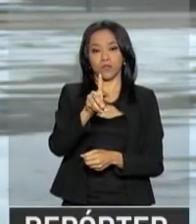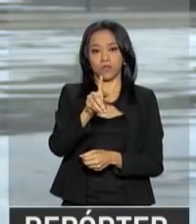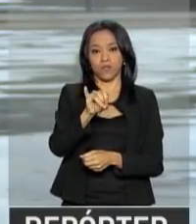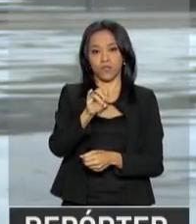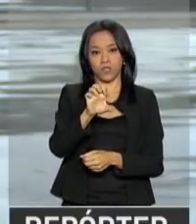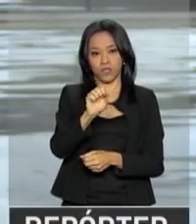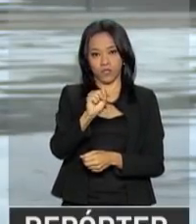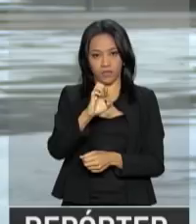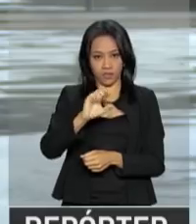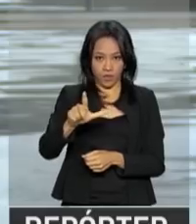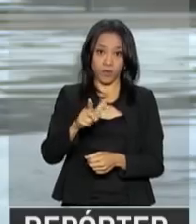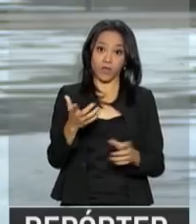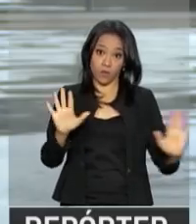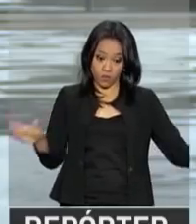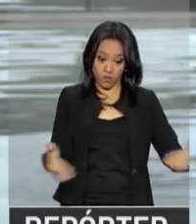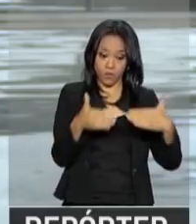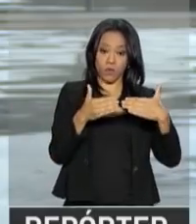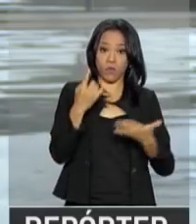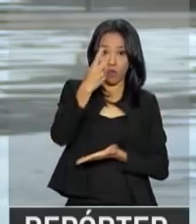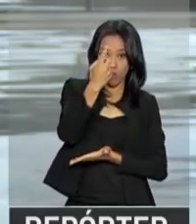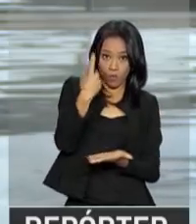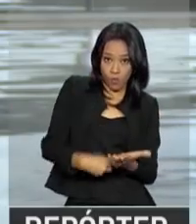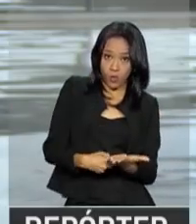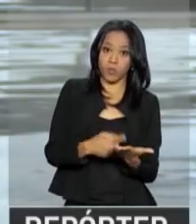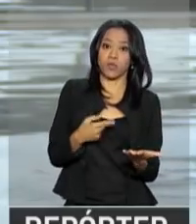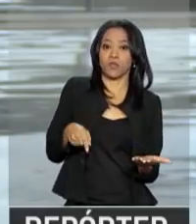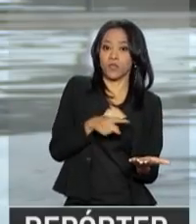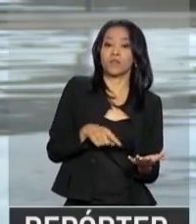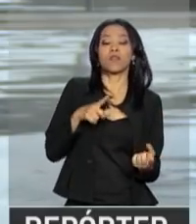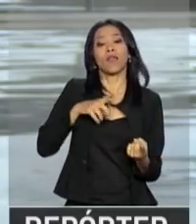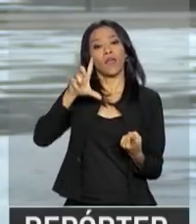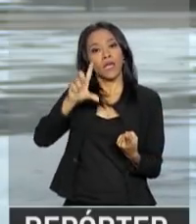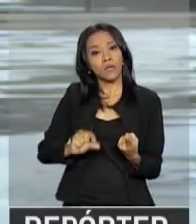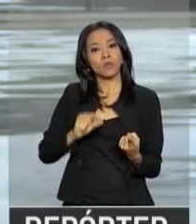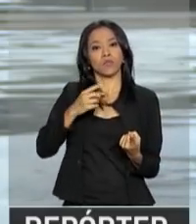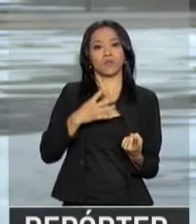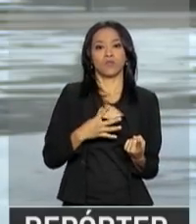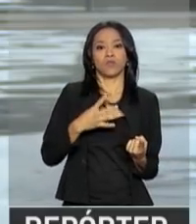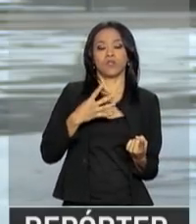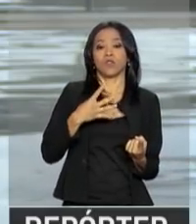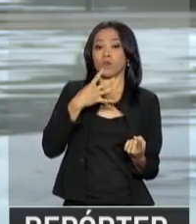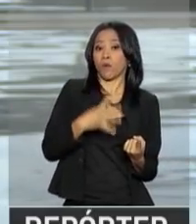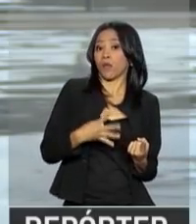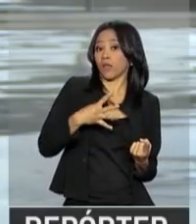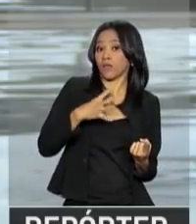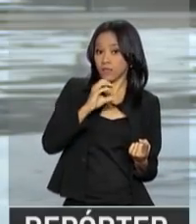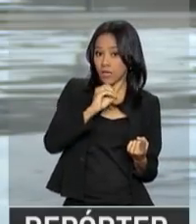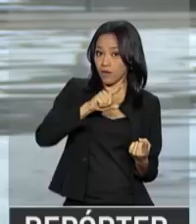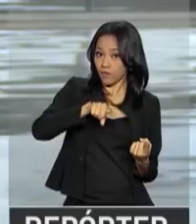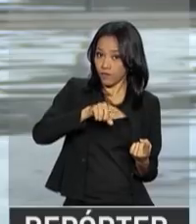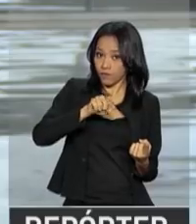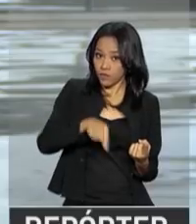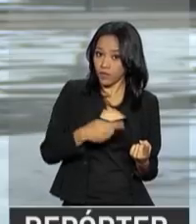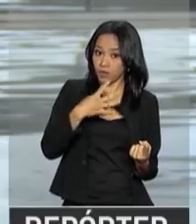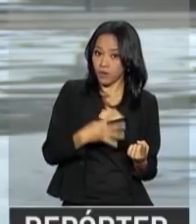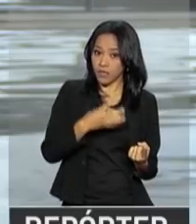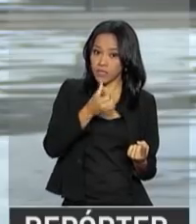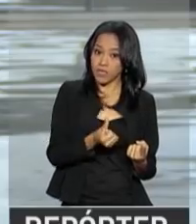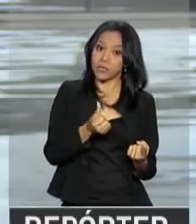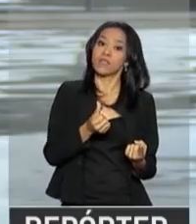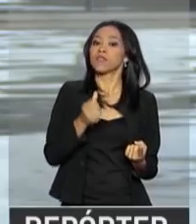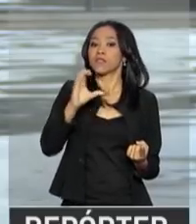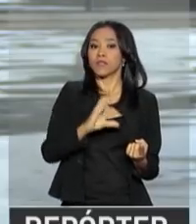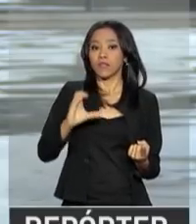o governo federal e também os caminhoneiros além da redução desses 46 centavos esse desconto de 46 centavos no preço do diesel também